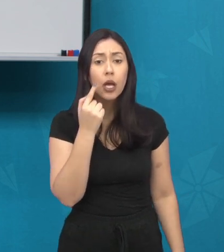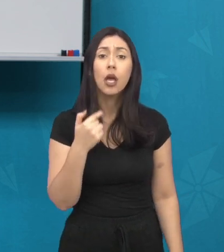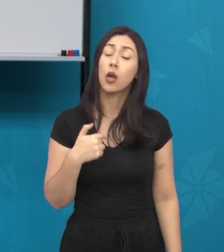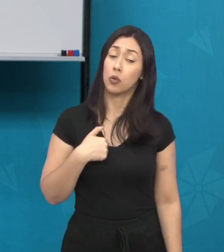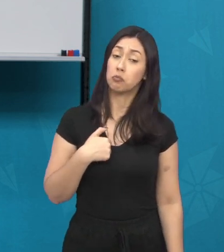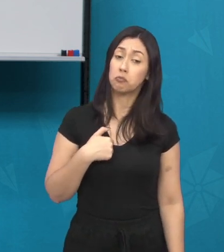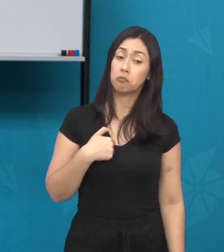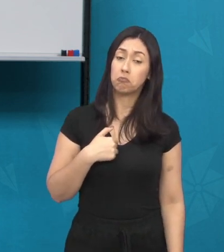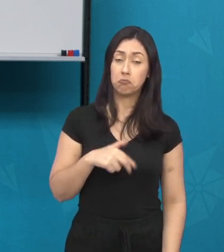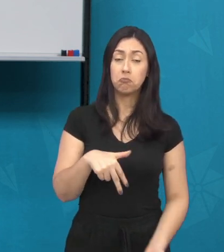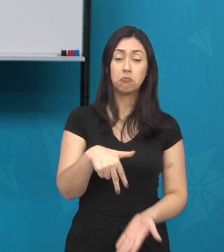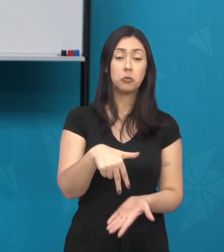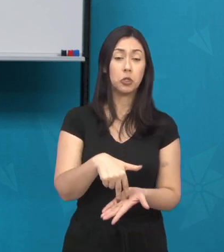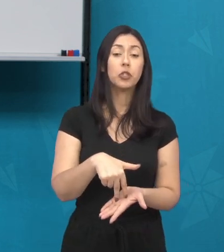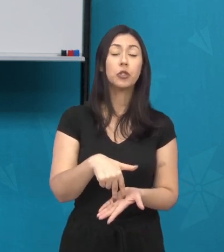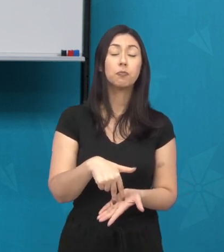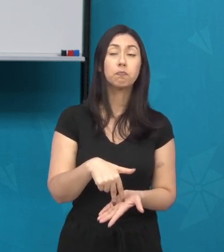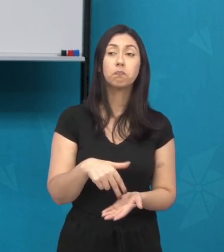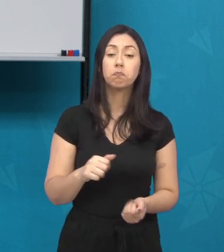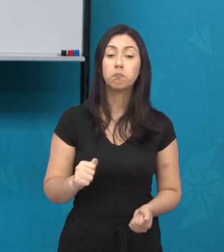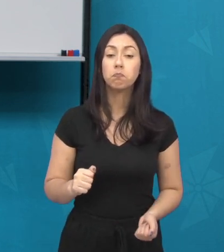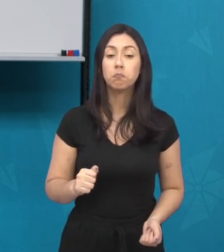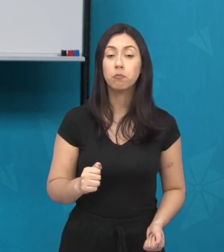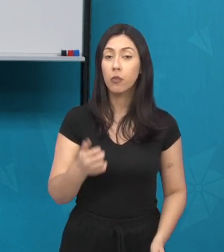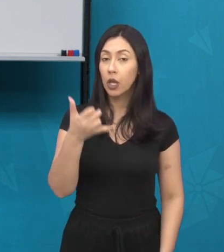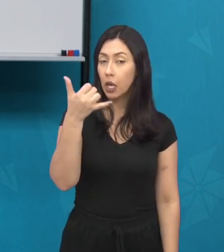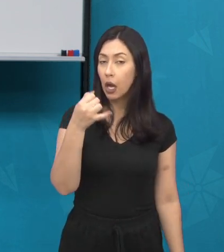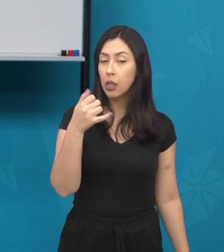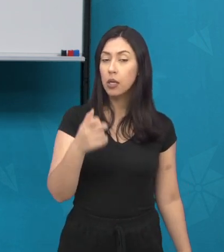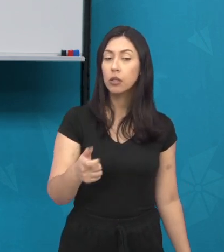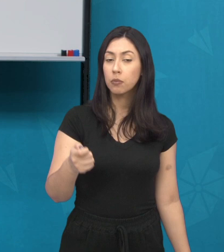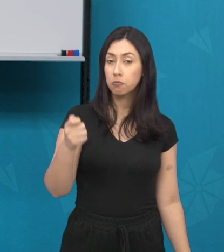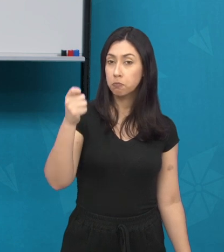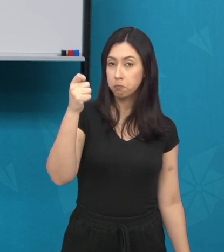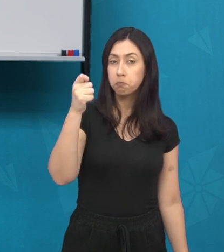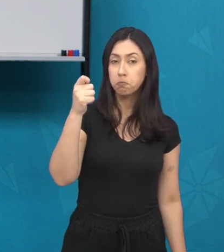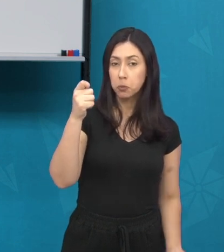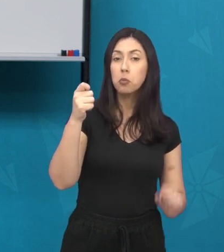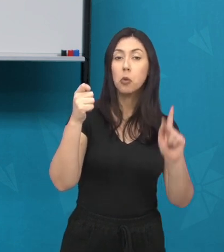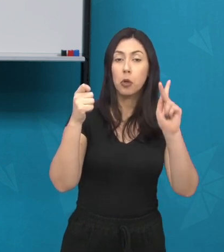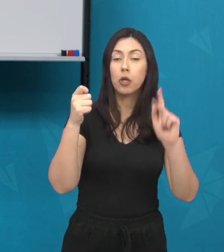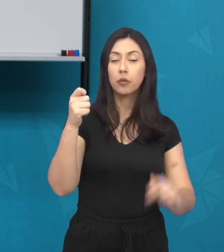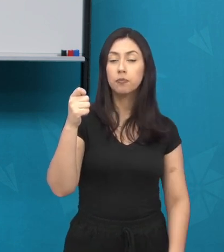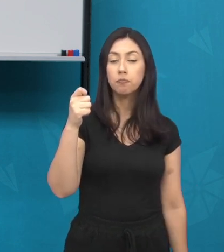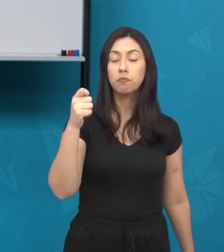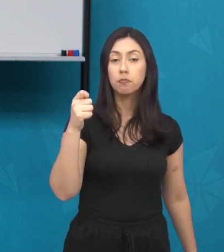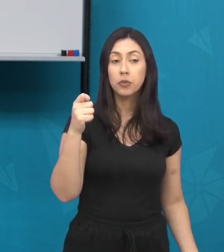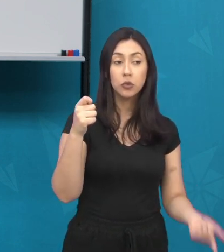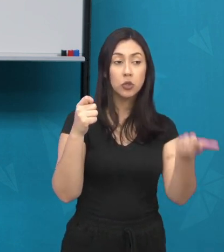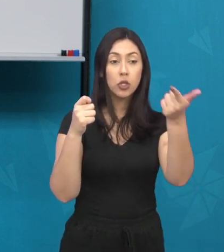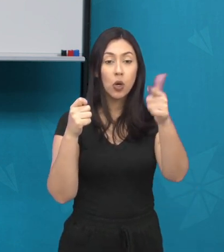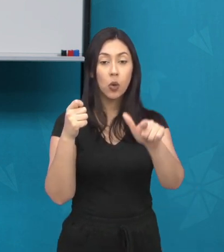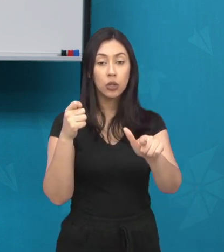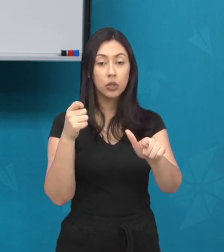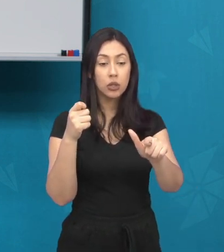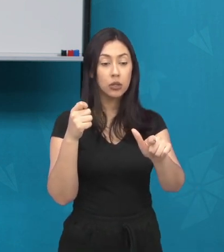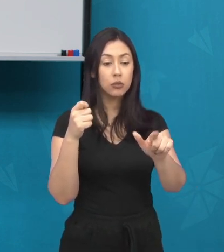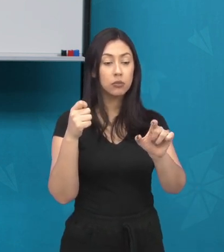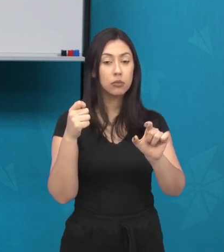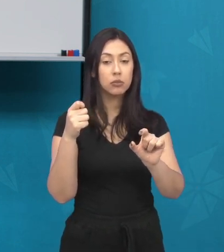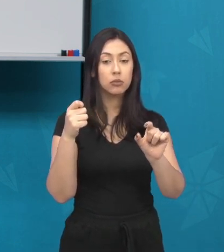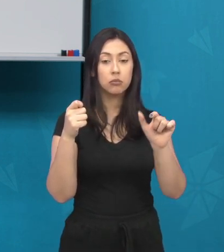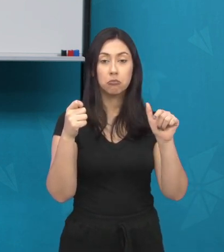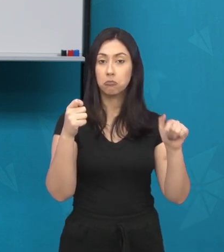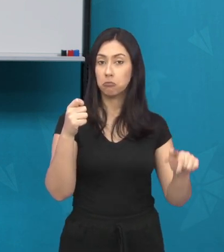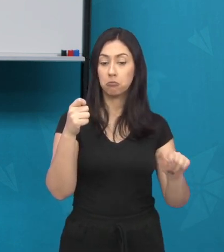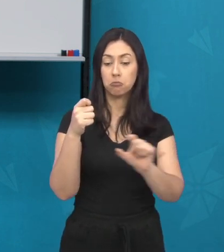eu tô aqui segurando essa caneta beleza a outra caneta